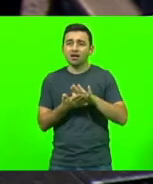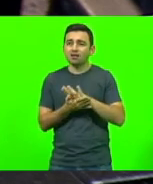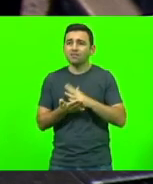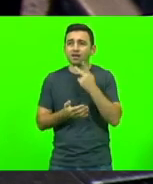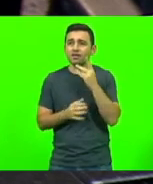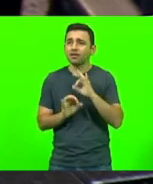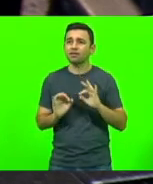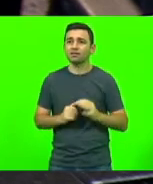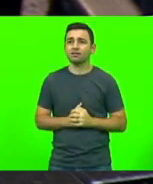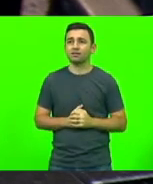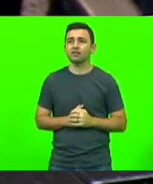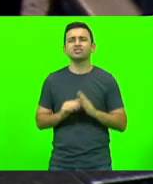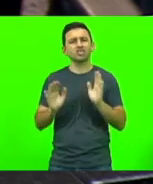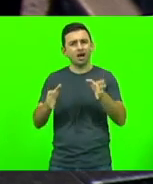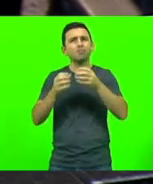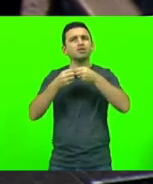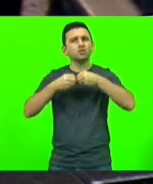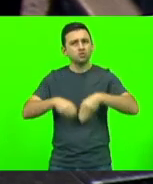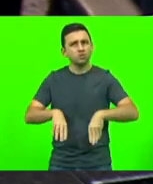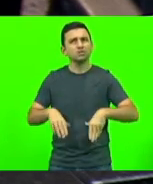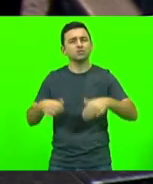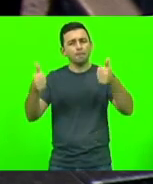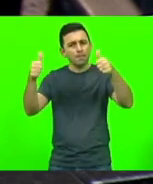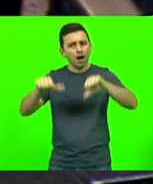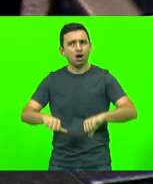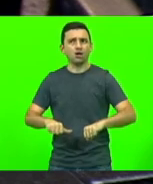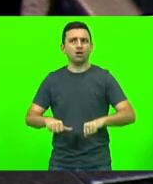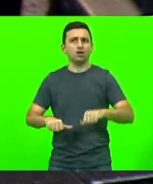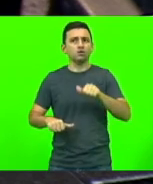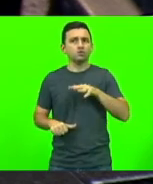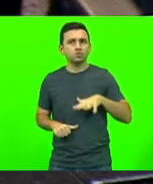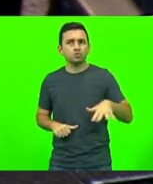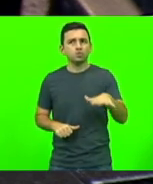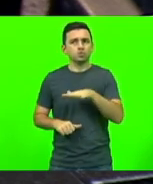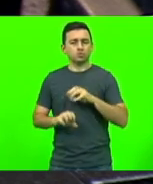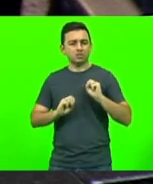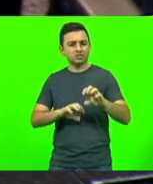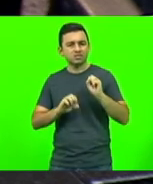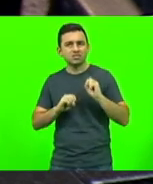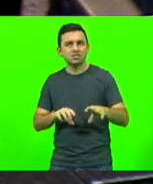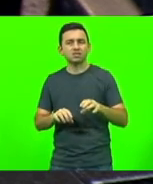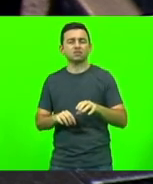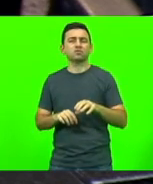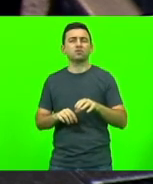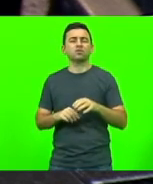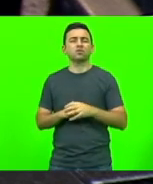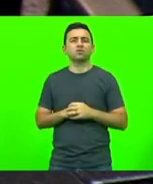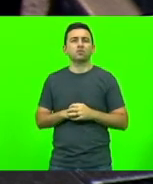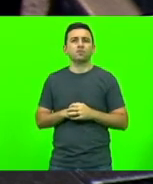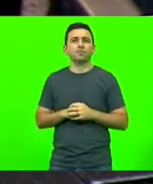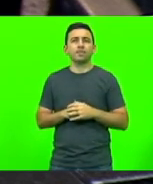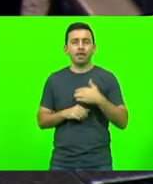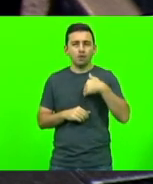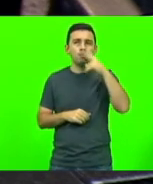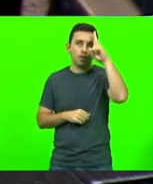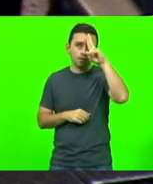já tivemos prejuízos demais na nossa alfabetização. Quero lembrar para vocês